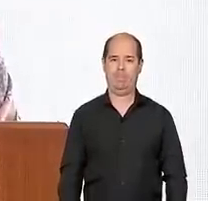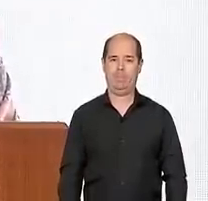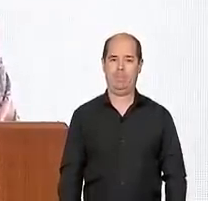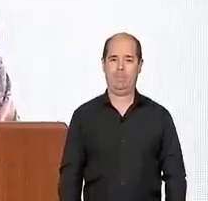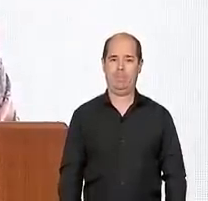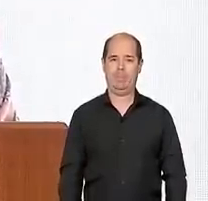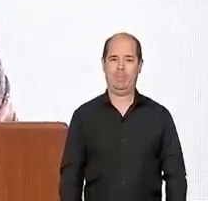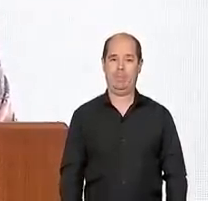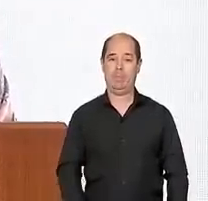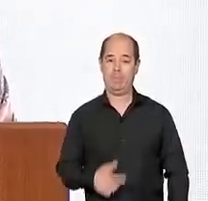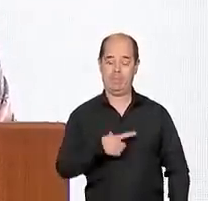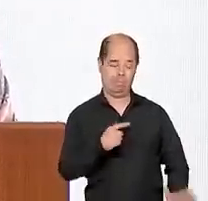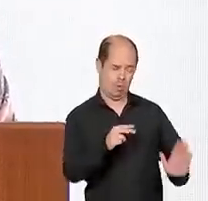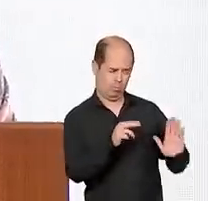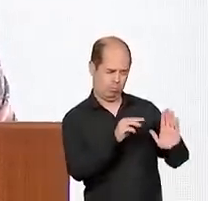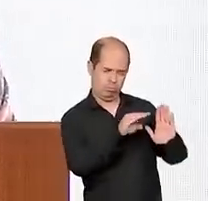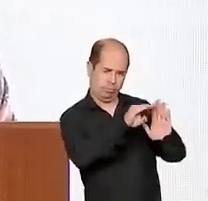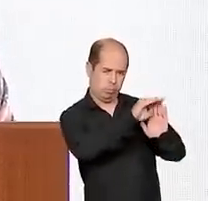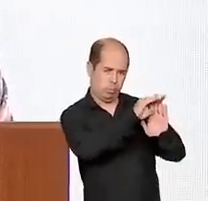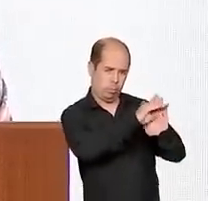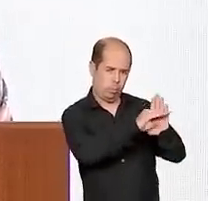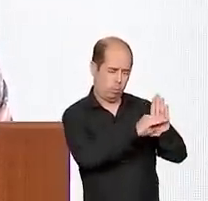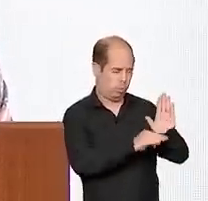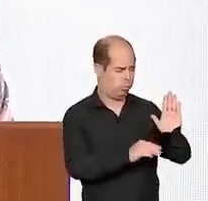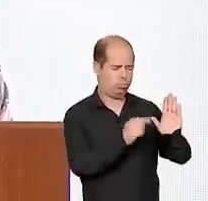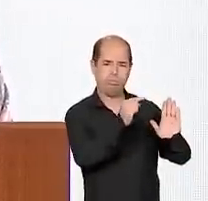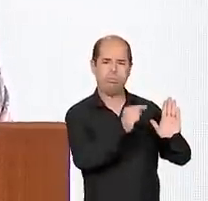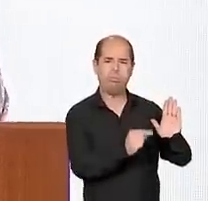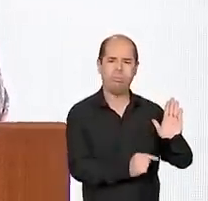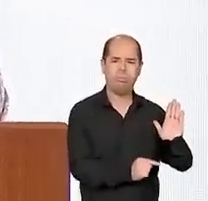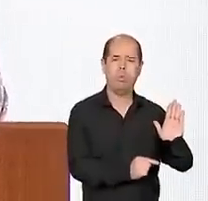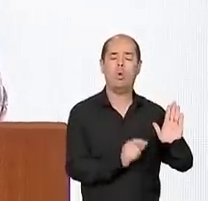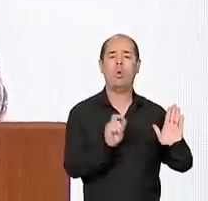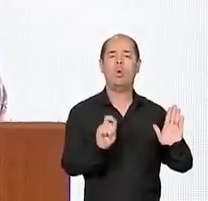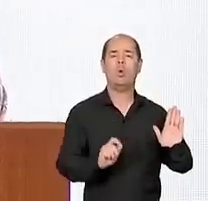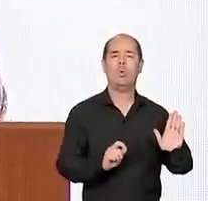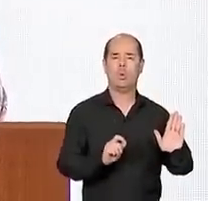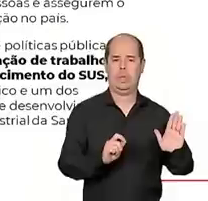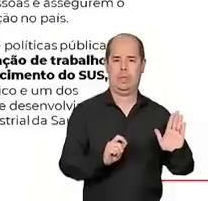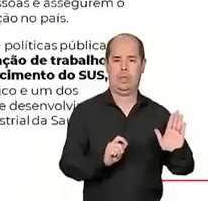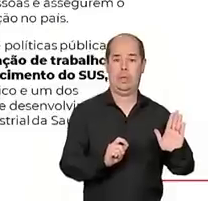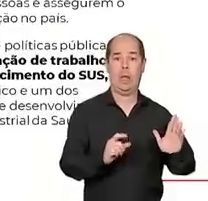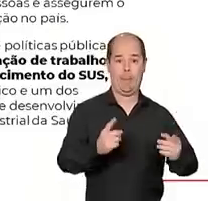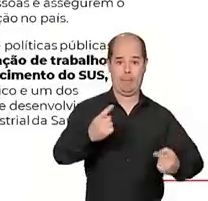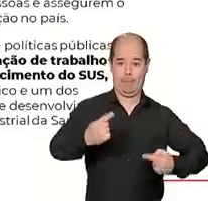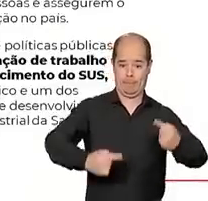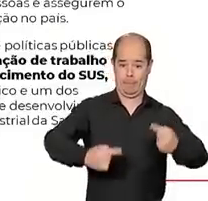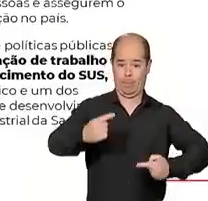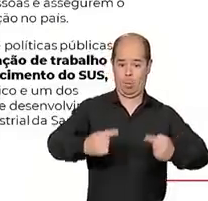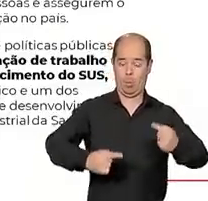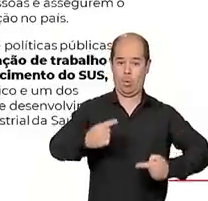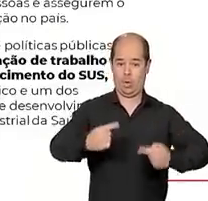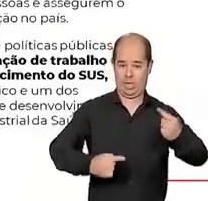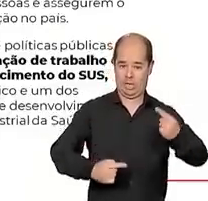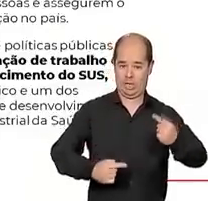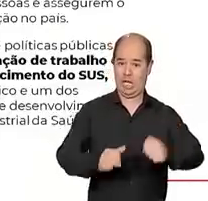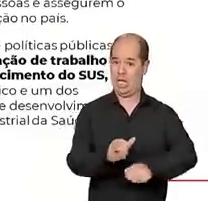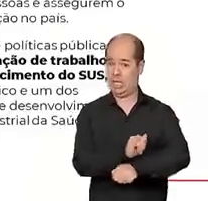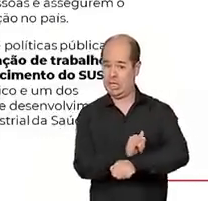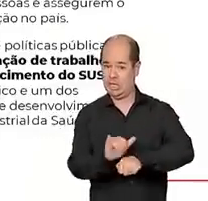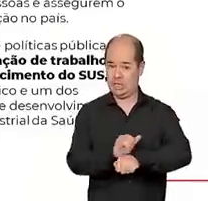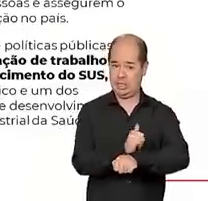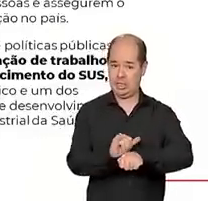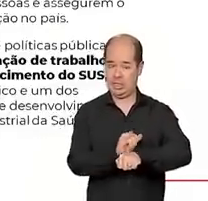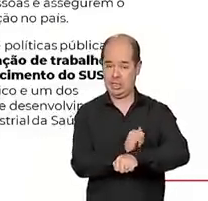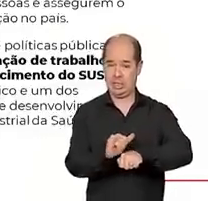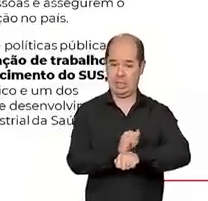As diretrizes, então, também eu quero dizer que essa política, essa estratégia que